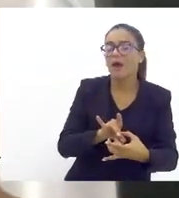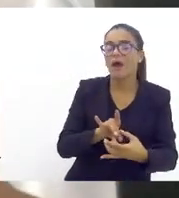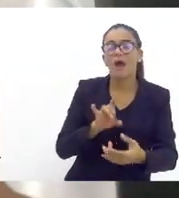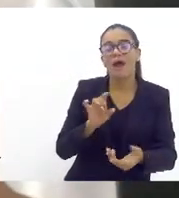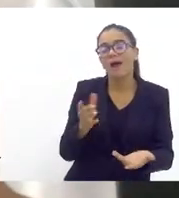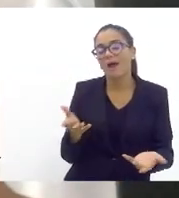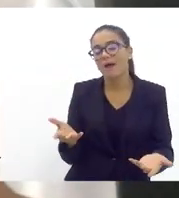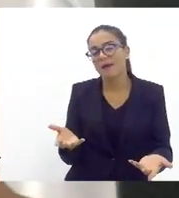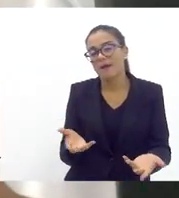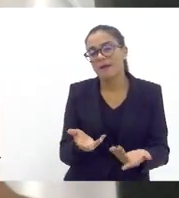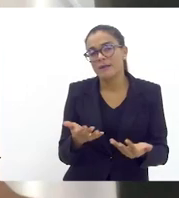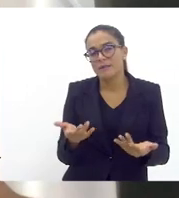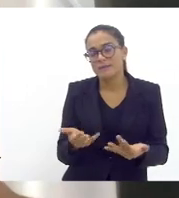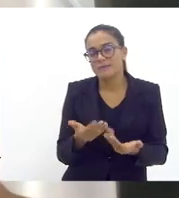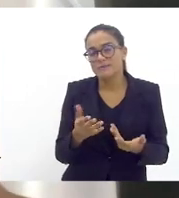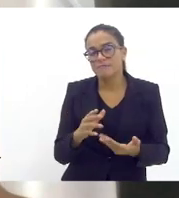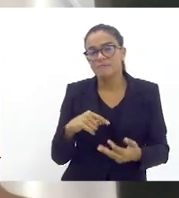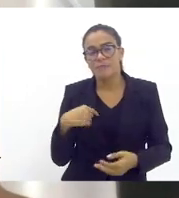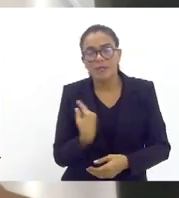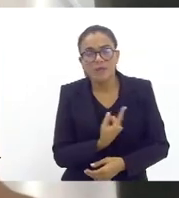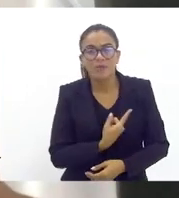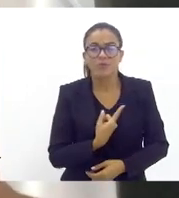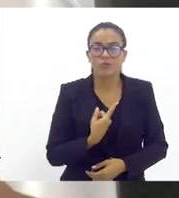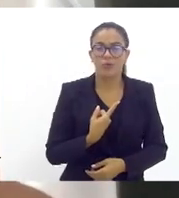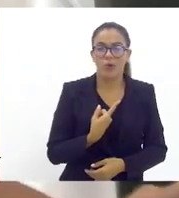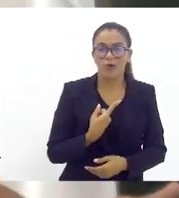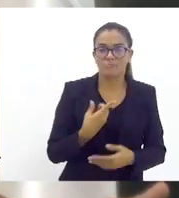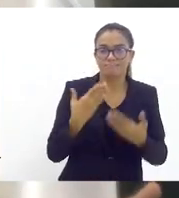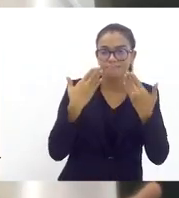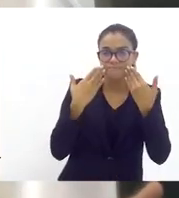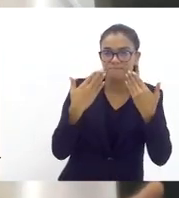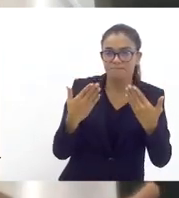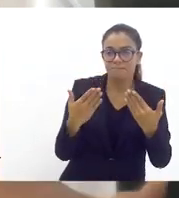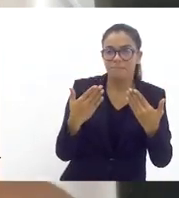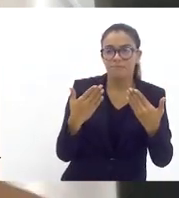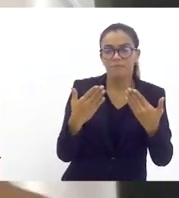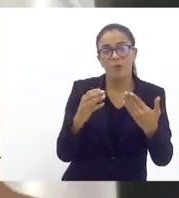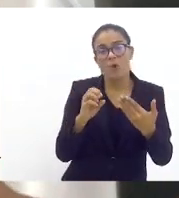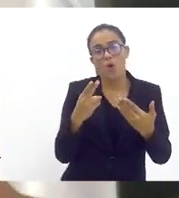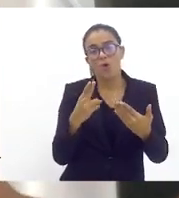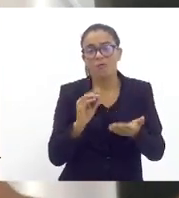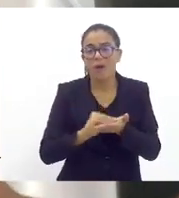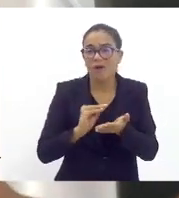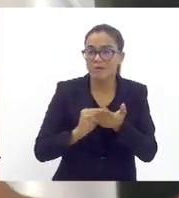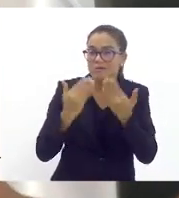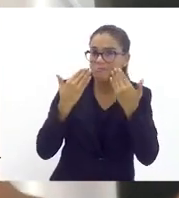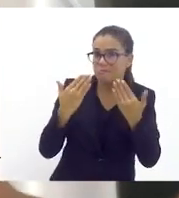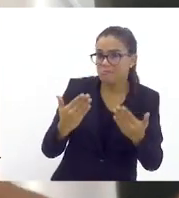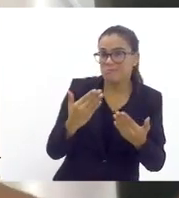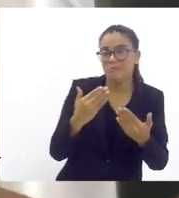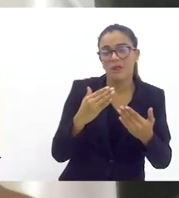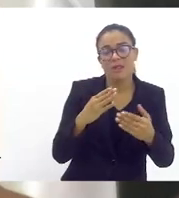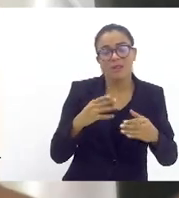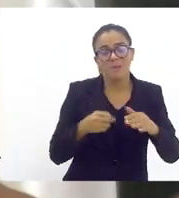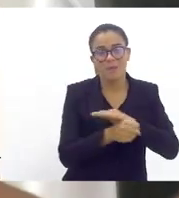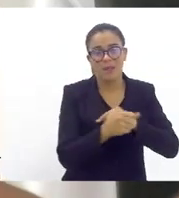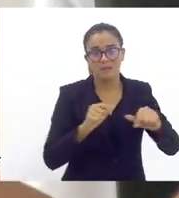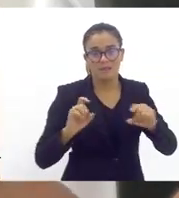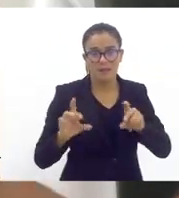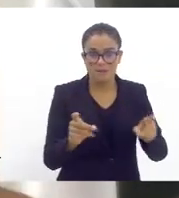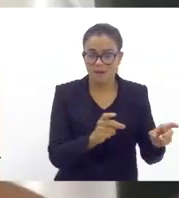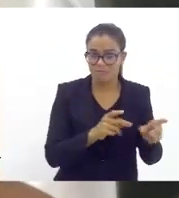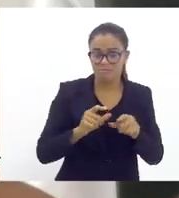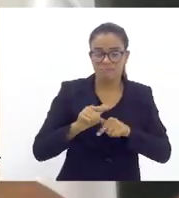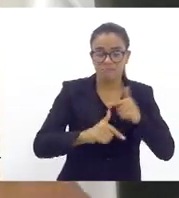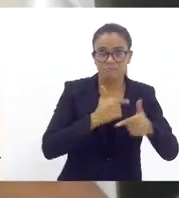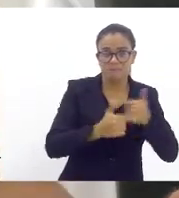à nossa disposição ou indisposição no mercado de trabalho formal, a venda dos nossos corpos,